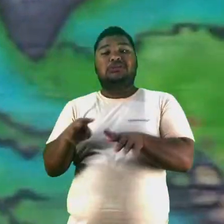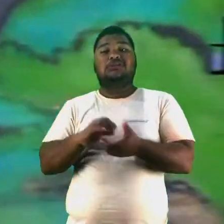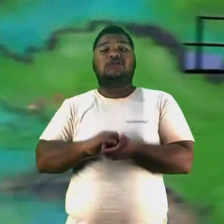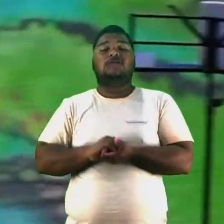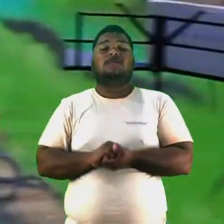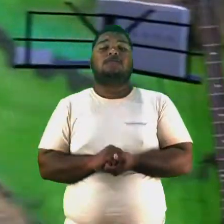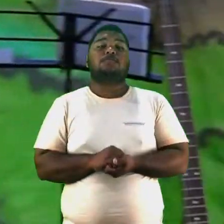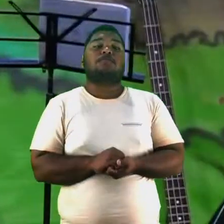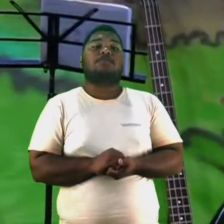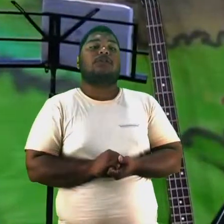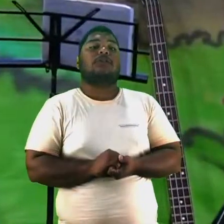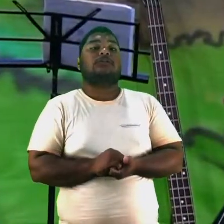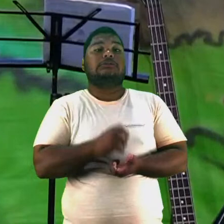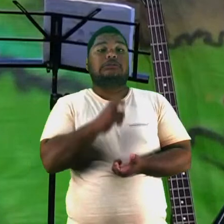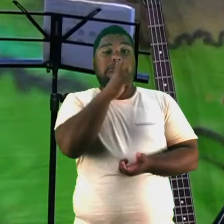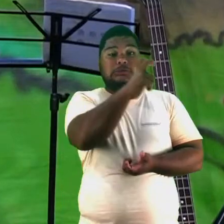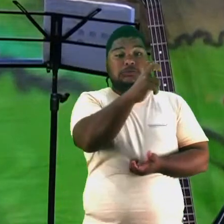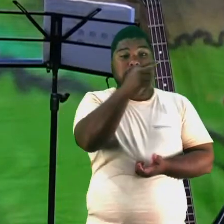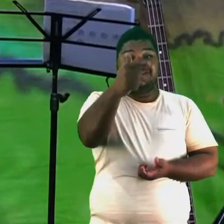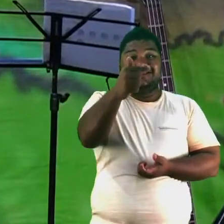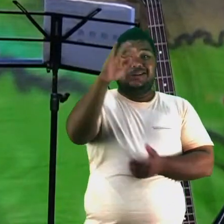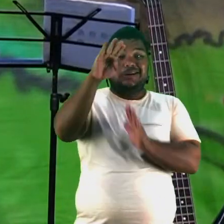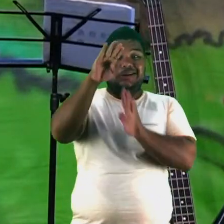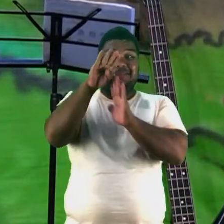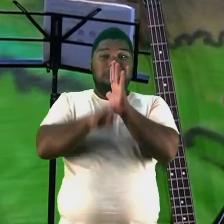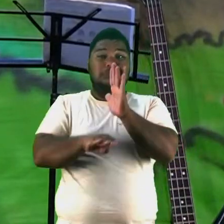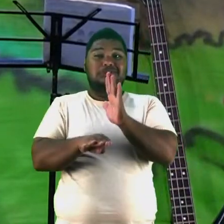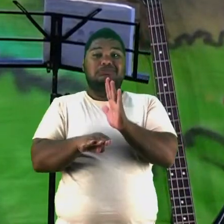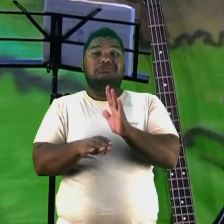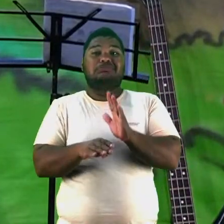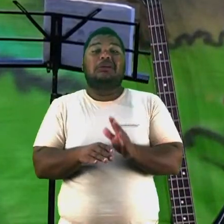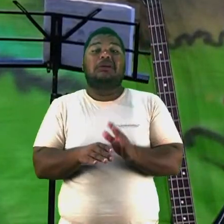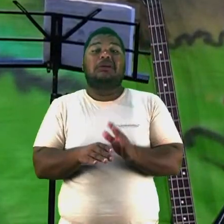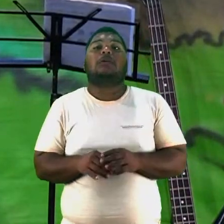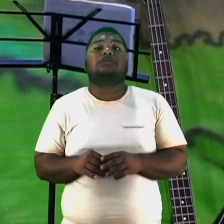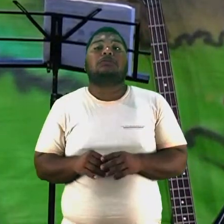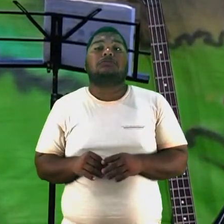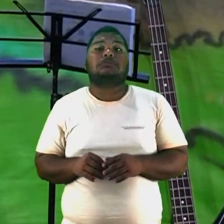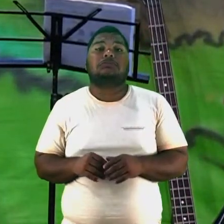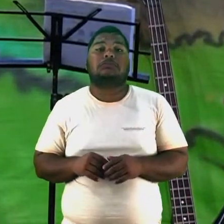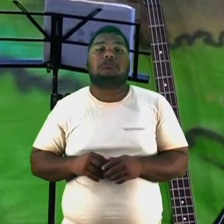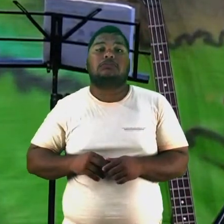semana. 57% a menos de pessoas com problema de